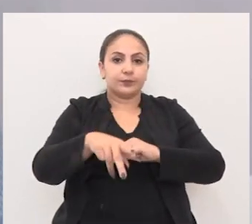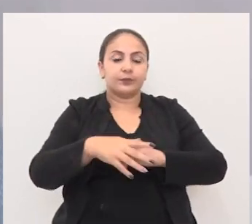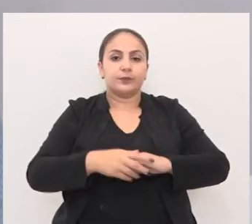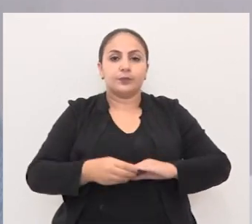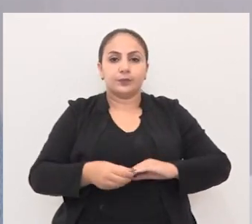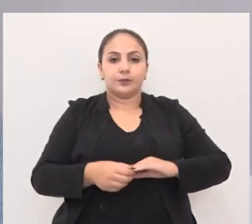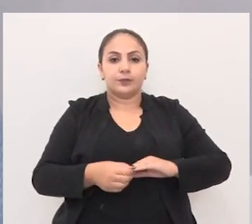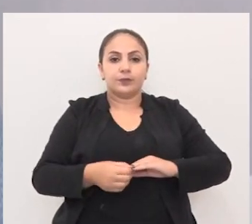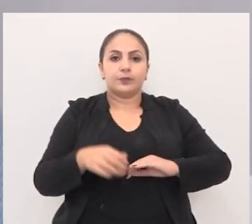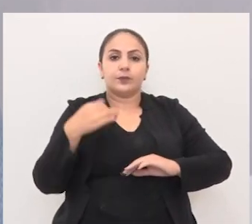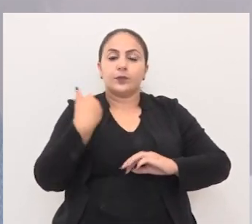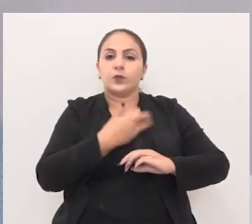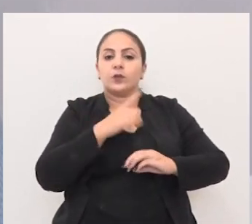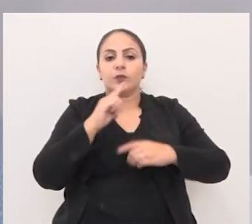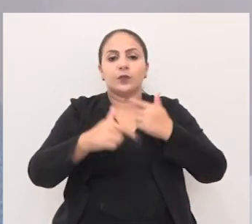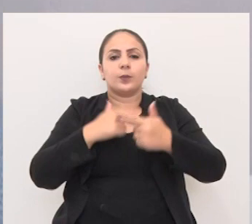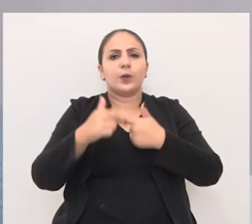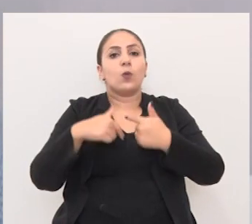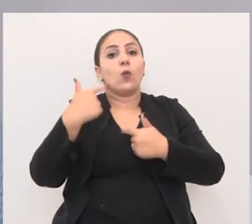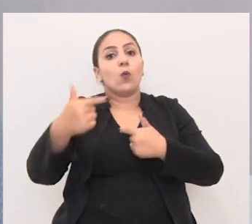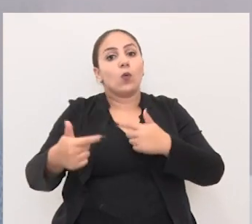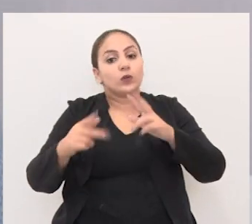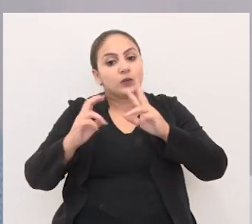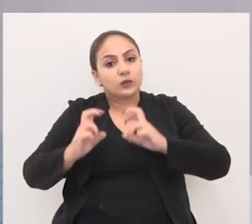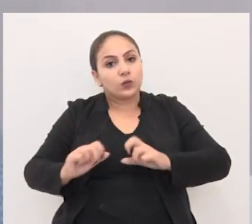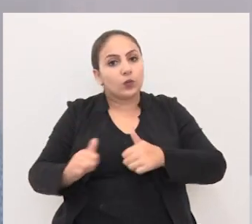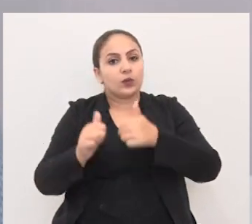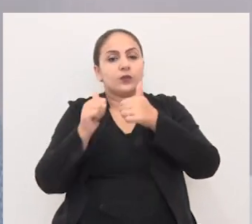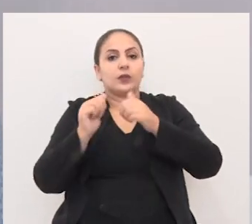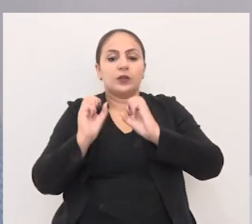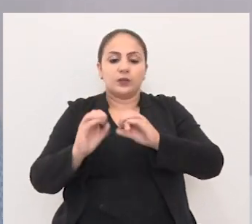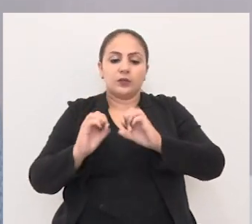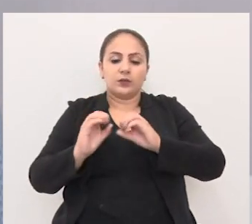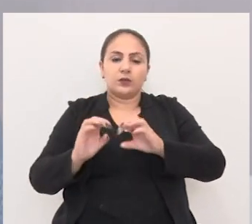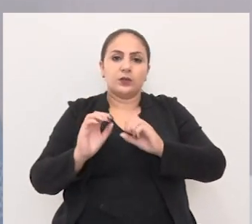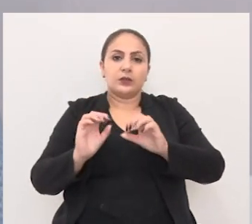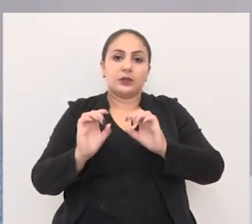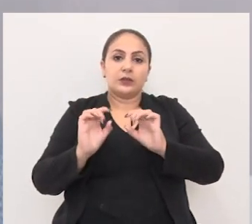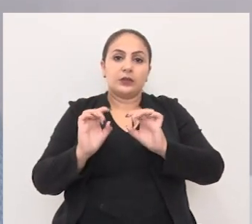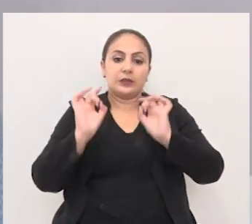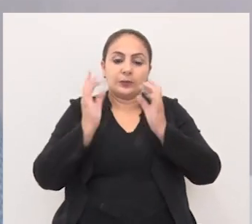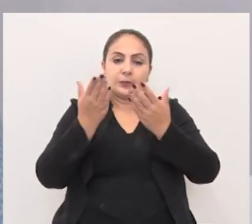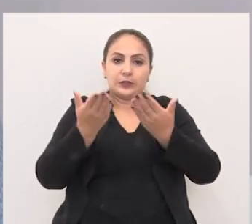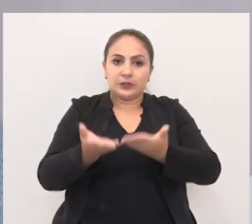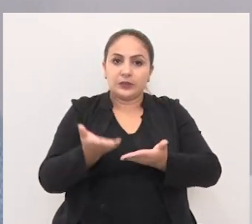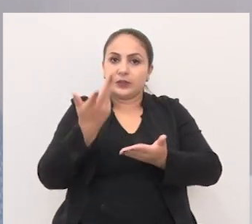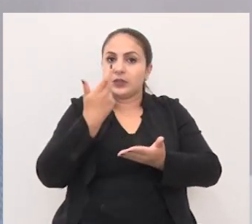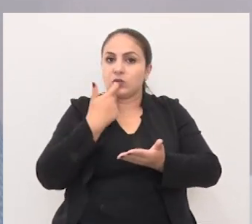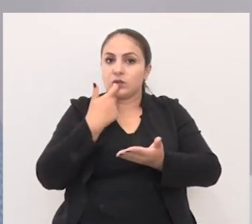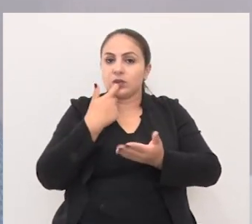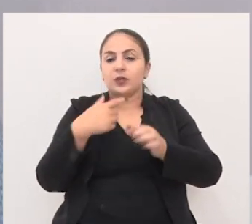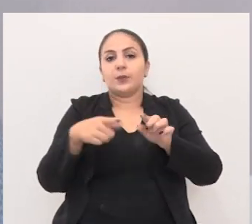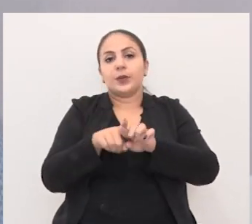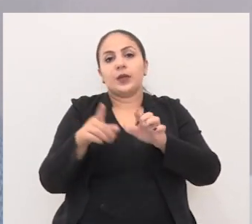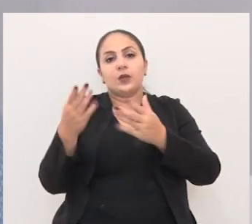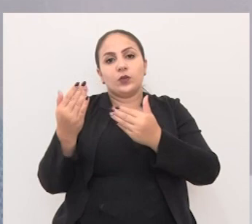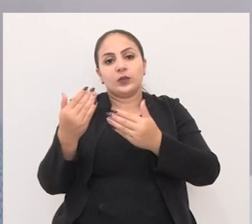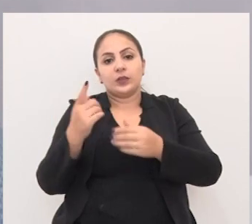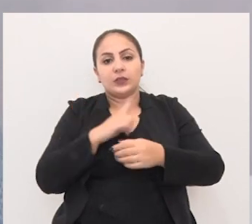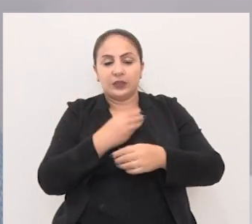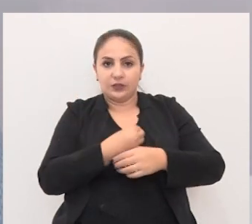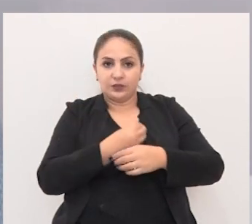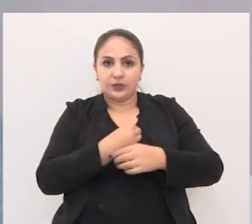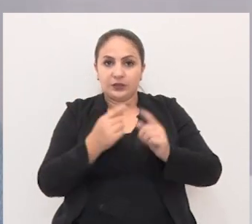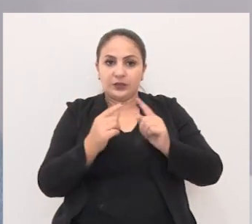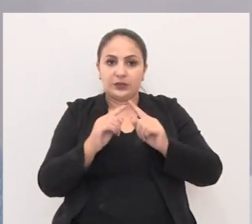cima disso, nós vamos trabalhar outros temas, que é de qualificar a educação, especialmente de crianças e de adolescentes que estão nas